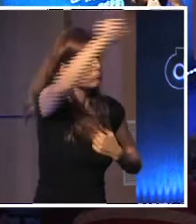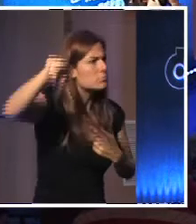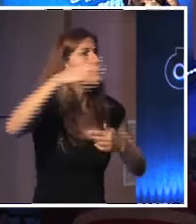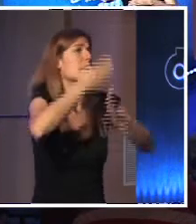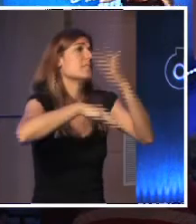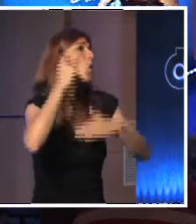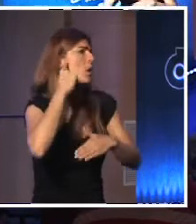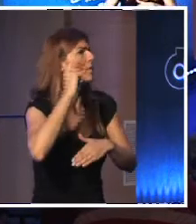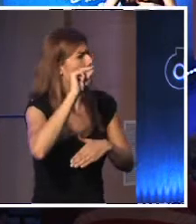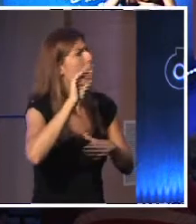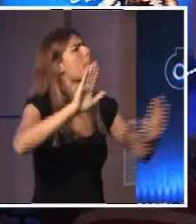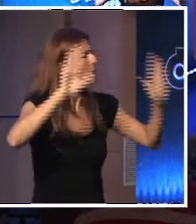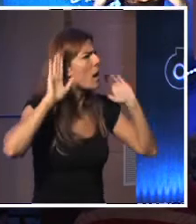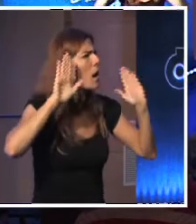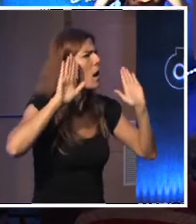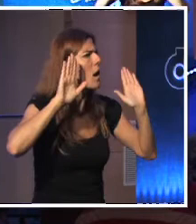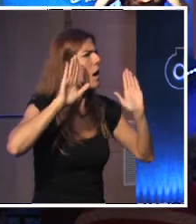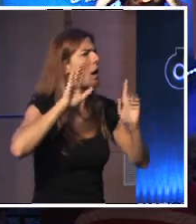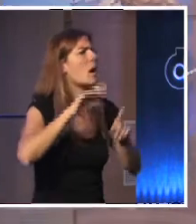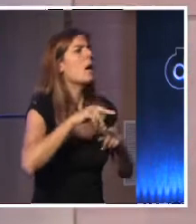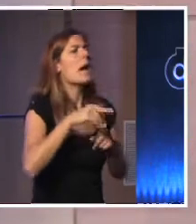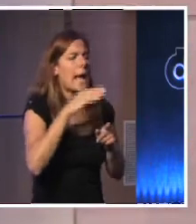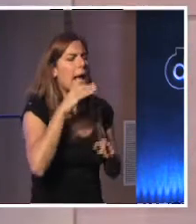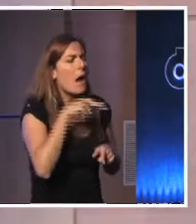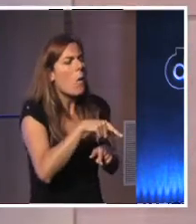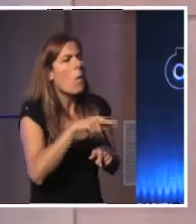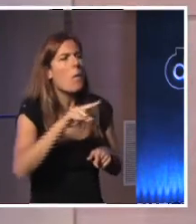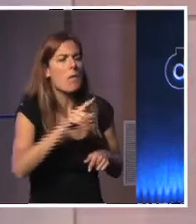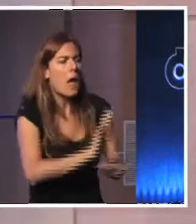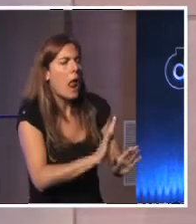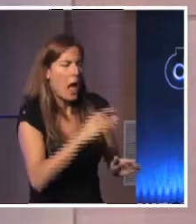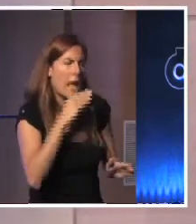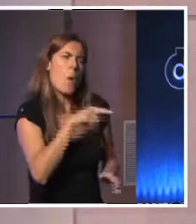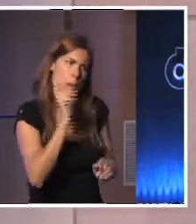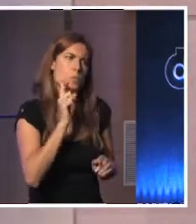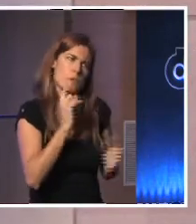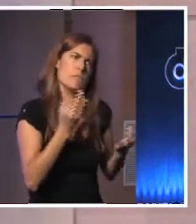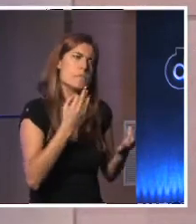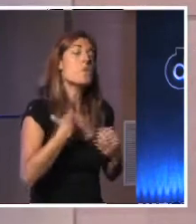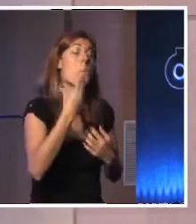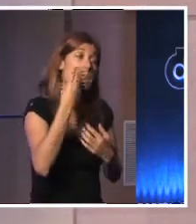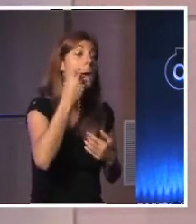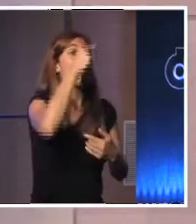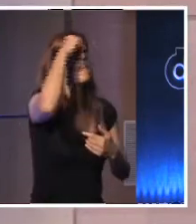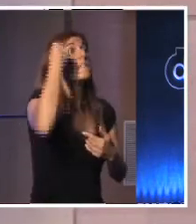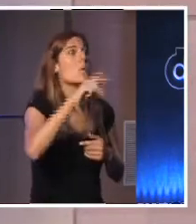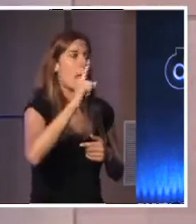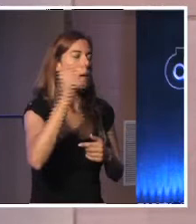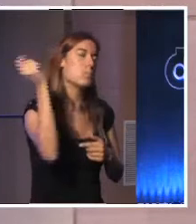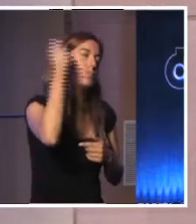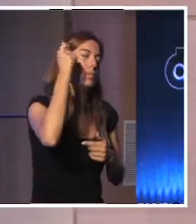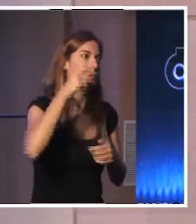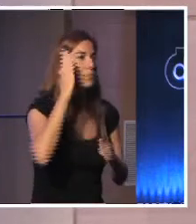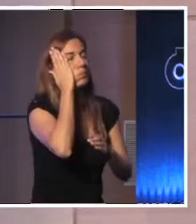deficientes auditivos, mas nada substitui realmente um cão. Eu penso que a maior dificuldade, e confirmem, é o sono, é realmente o